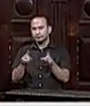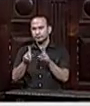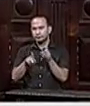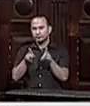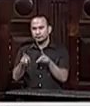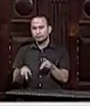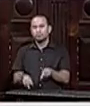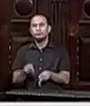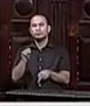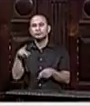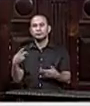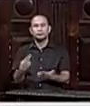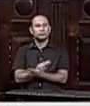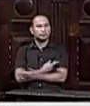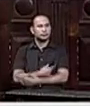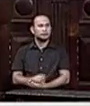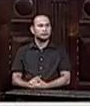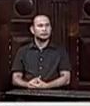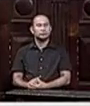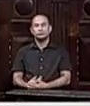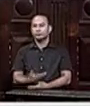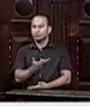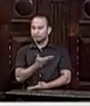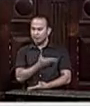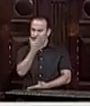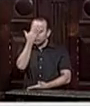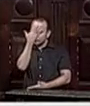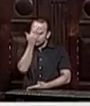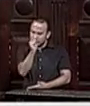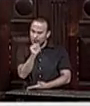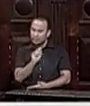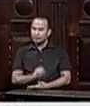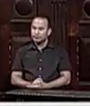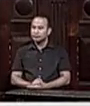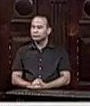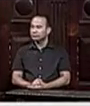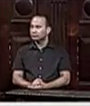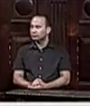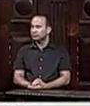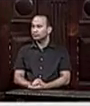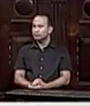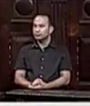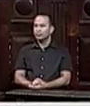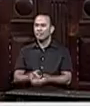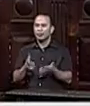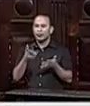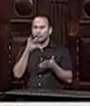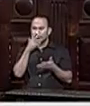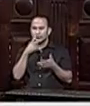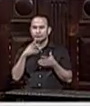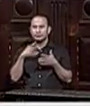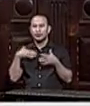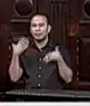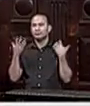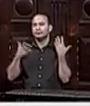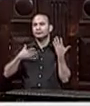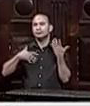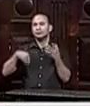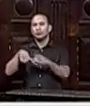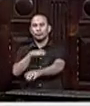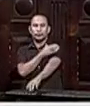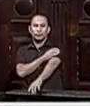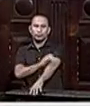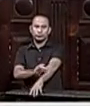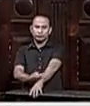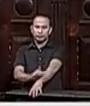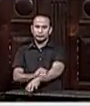encontram, que, na verdade, como Vossa Excelência bem sabe, a animação cultural na Rede Estadual de Educação, ela tem